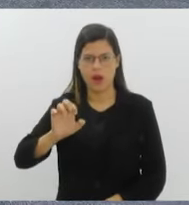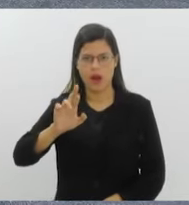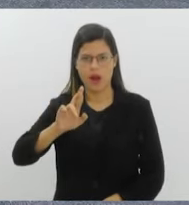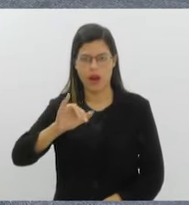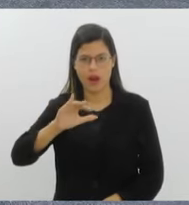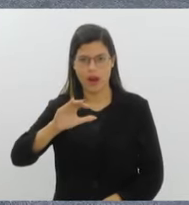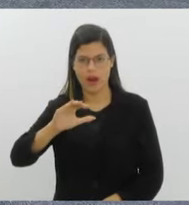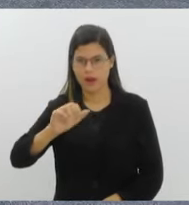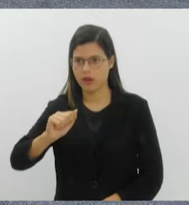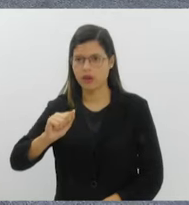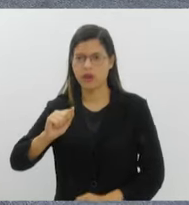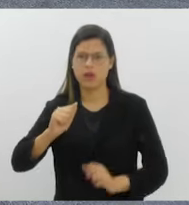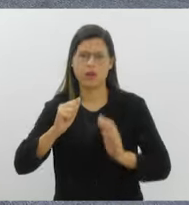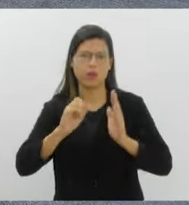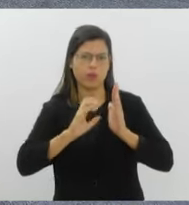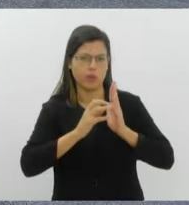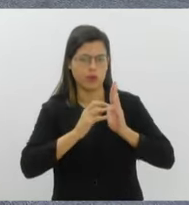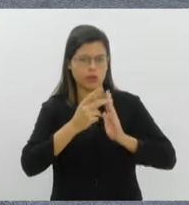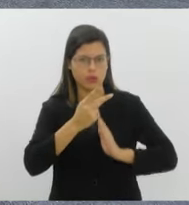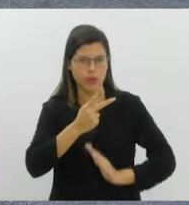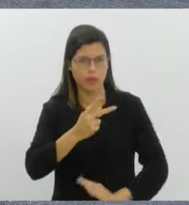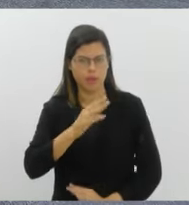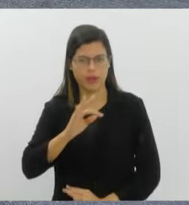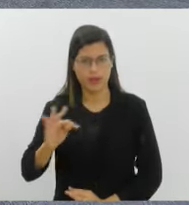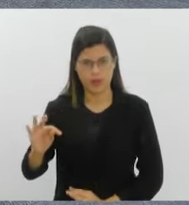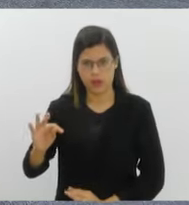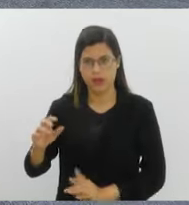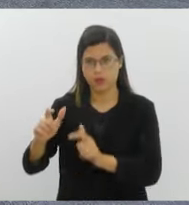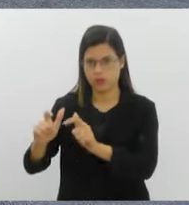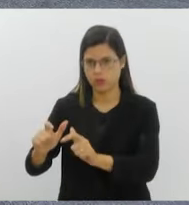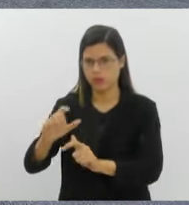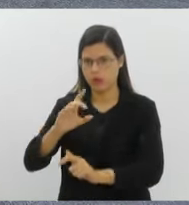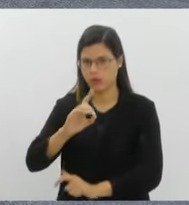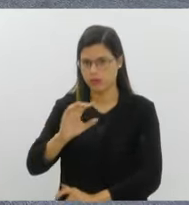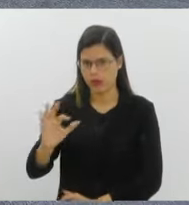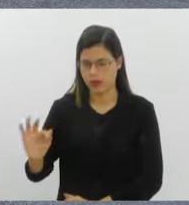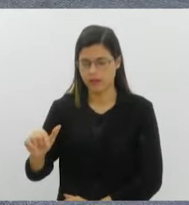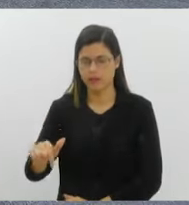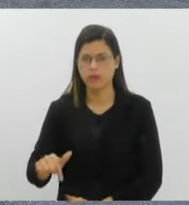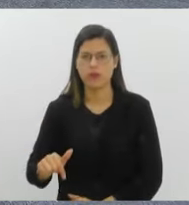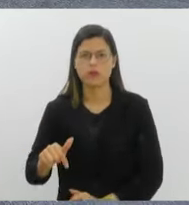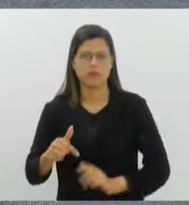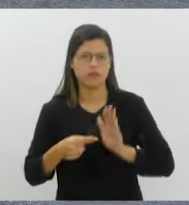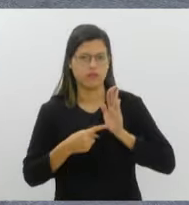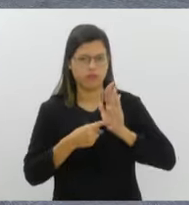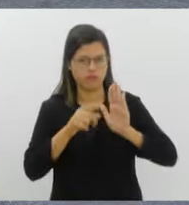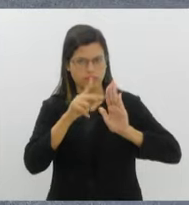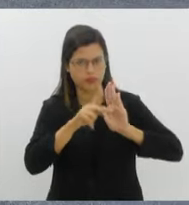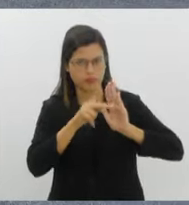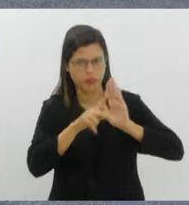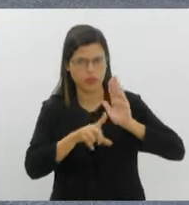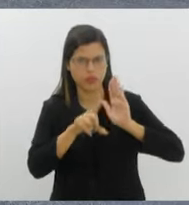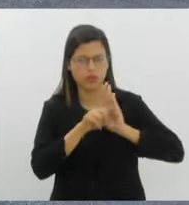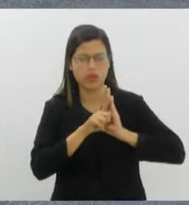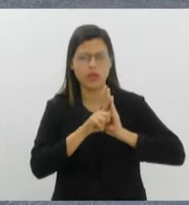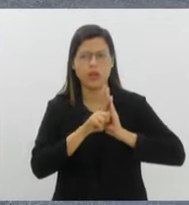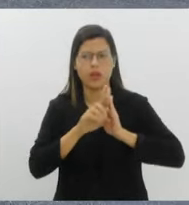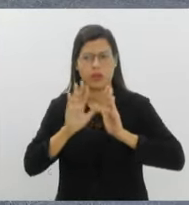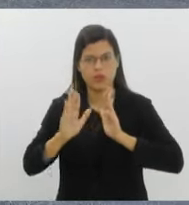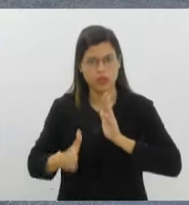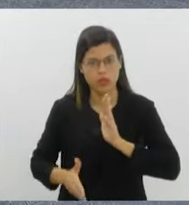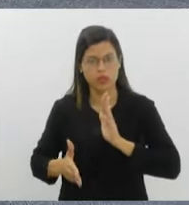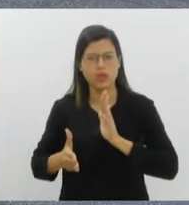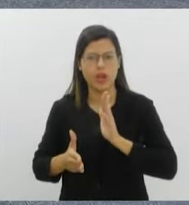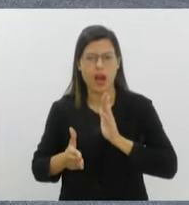do Distrito Federal, ela apresentou um projeto, né, que se tornou lei, já foi sancionada pelo